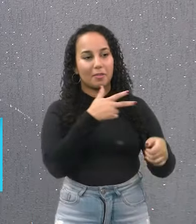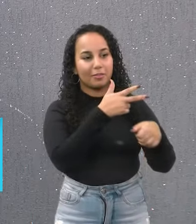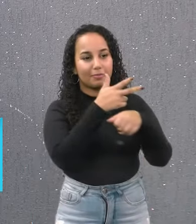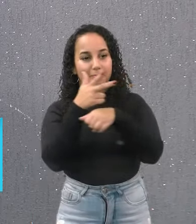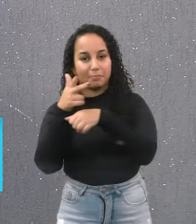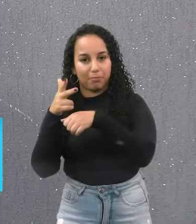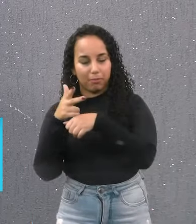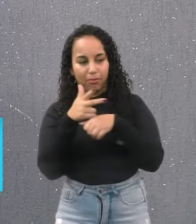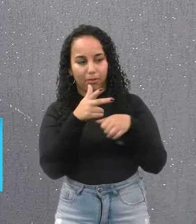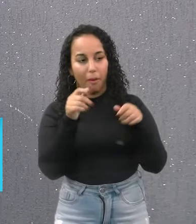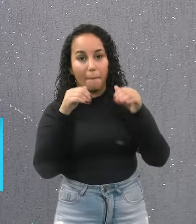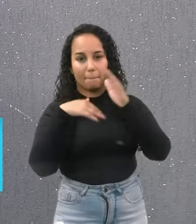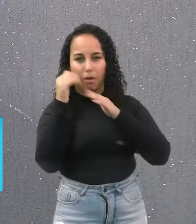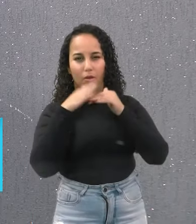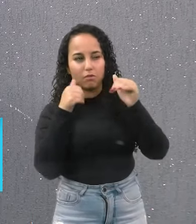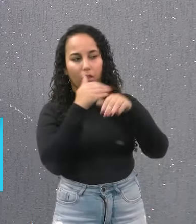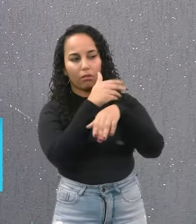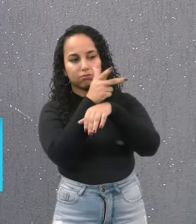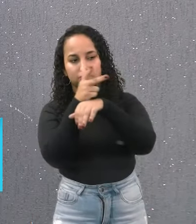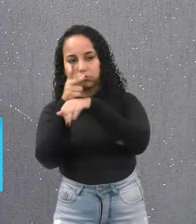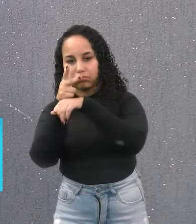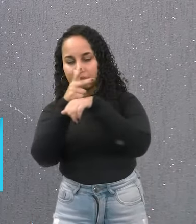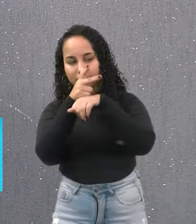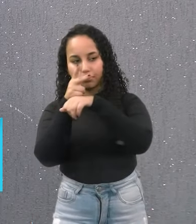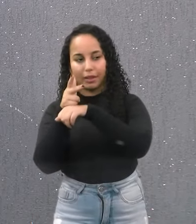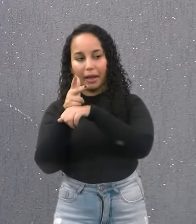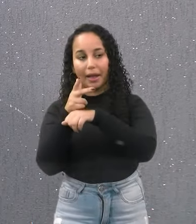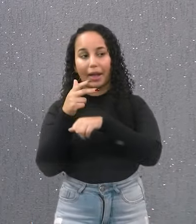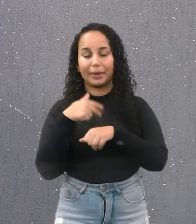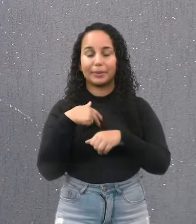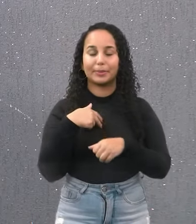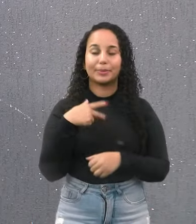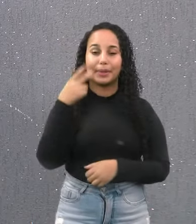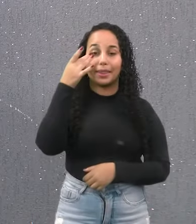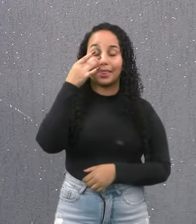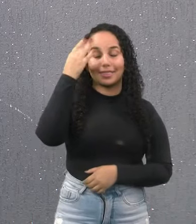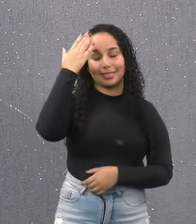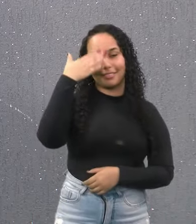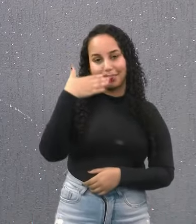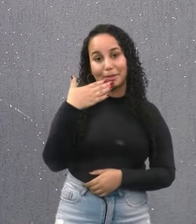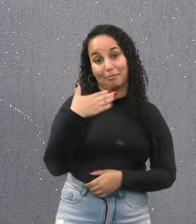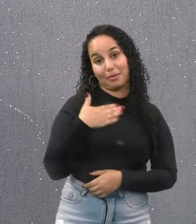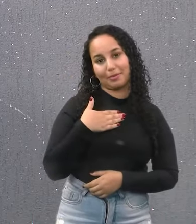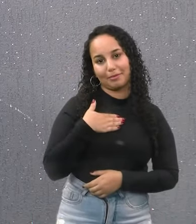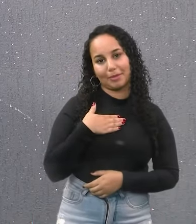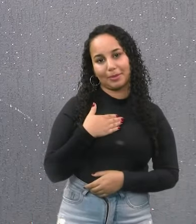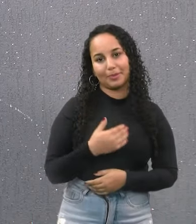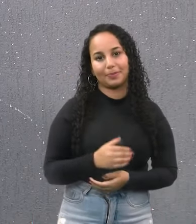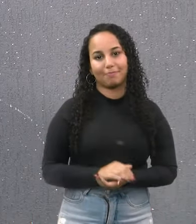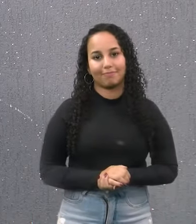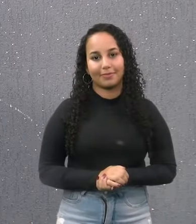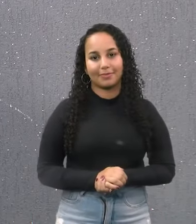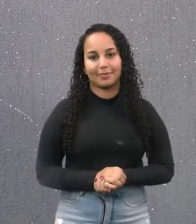e cinegrafista, tenho um filho. Estou aqui para falar um pouco sobre provações.